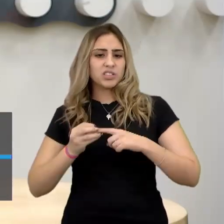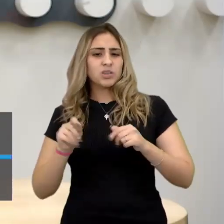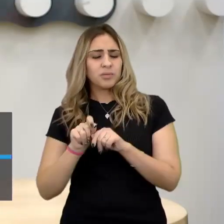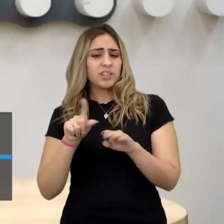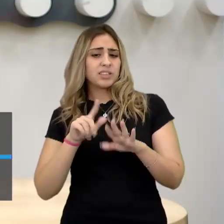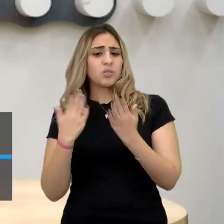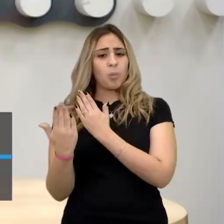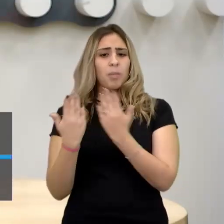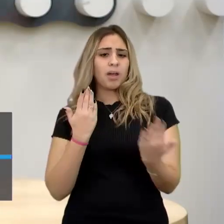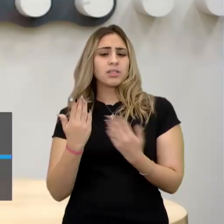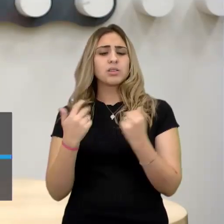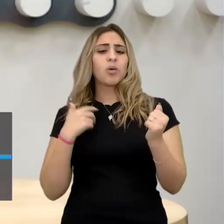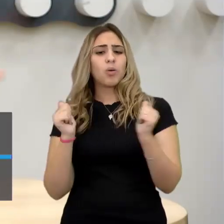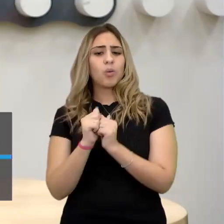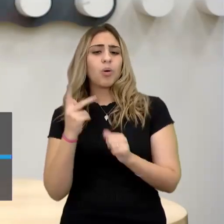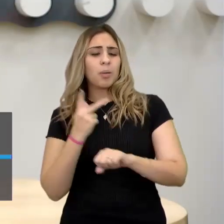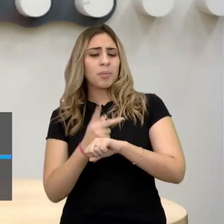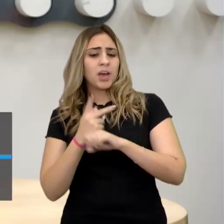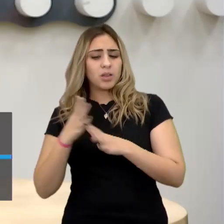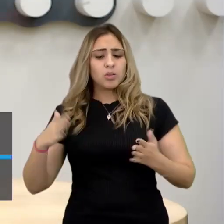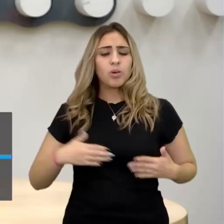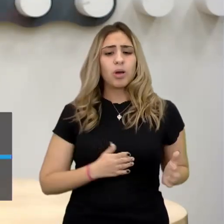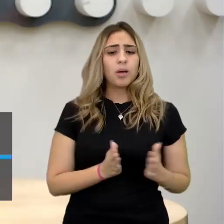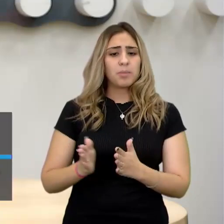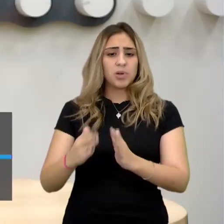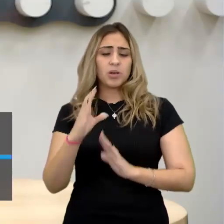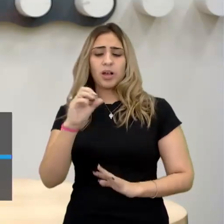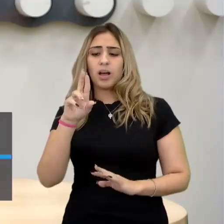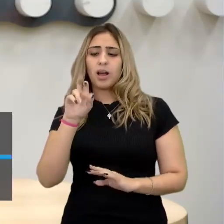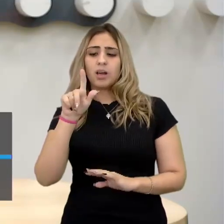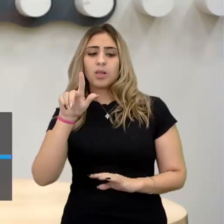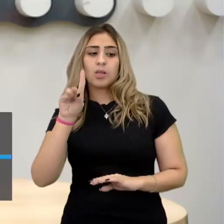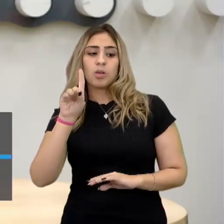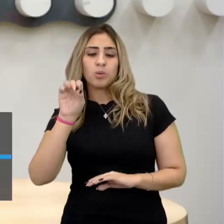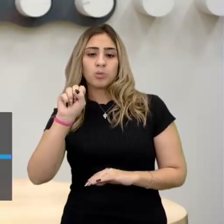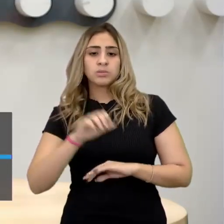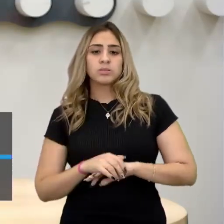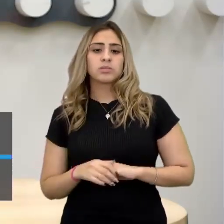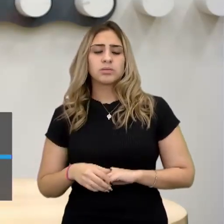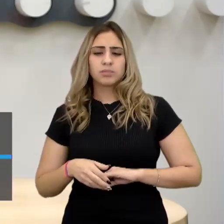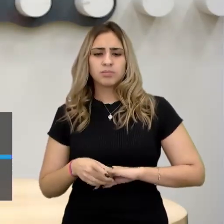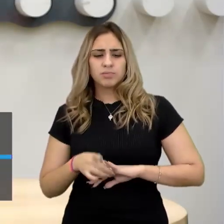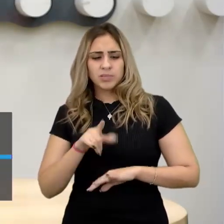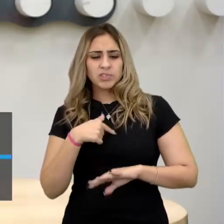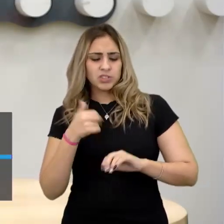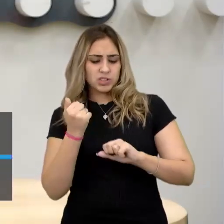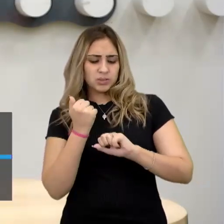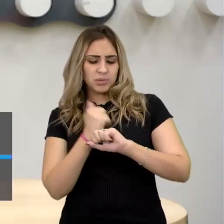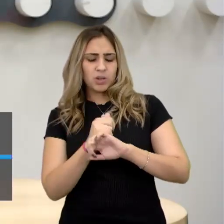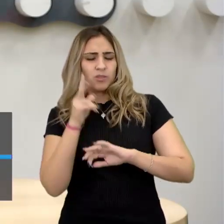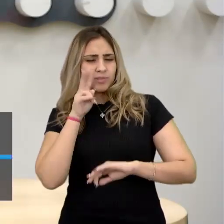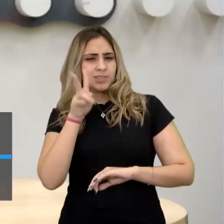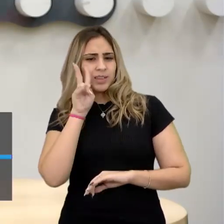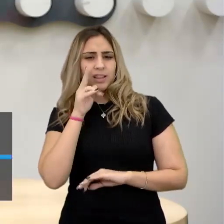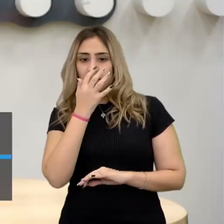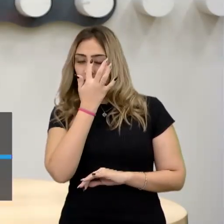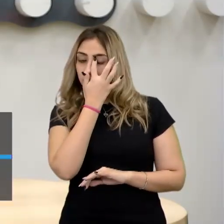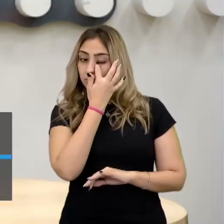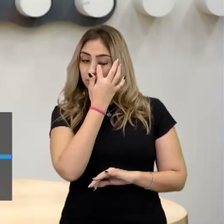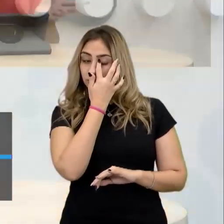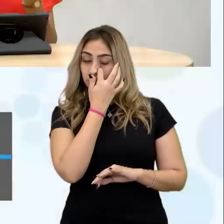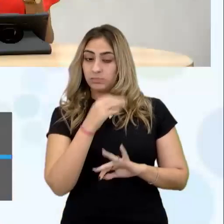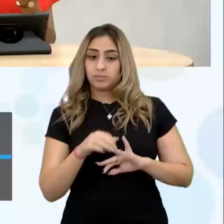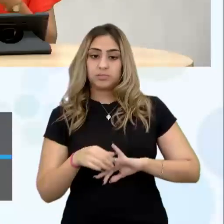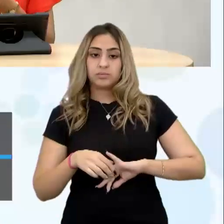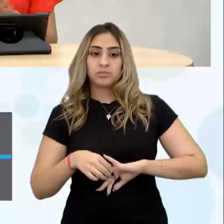uma comparação com a pedra no meio de caminho de Carlos Drummond de Andrade. E foi aí que a gente parou, professor Mauro. Não sei se você lembra, que até Verdade. a Proclementina